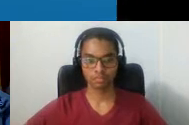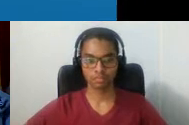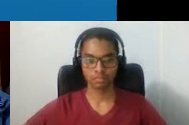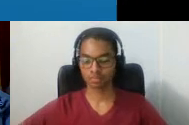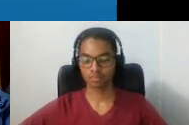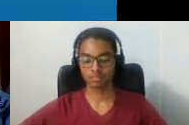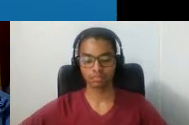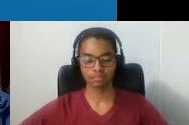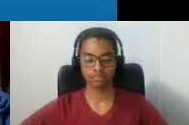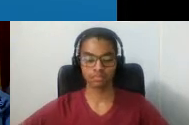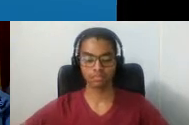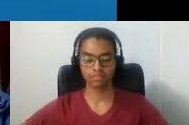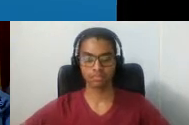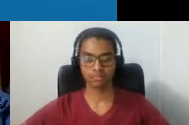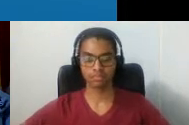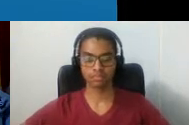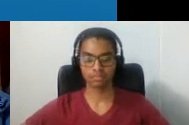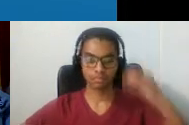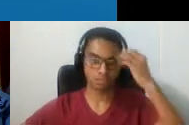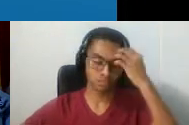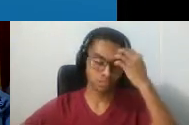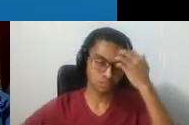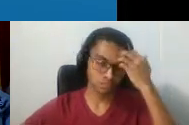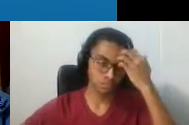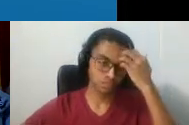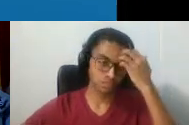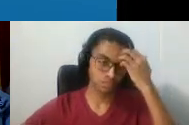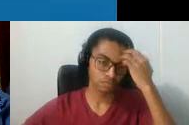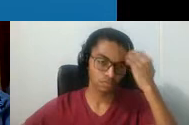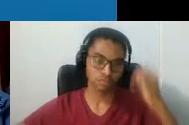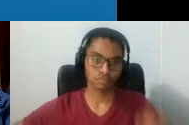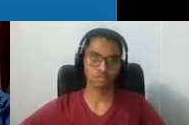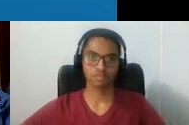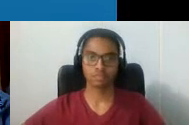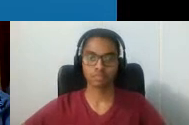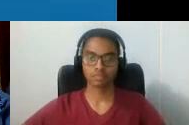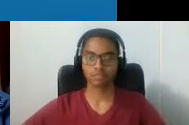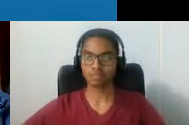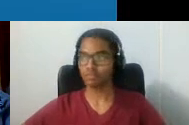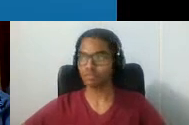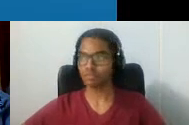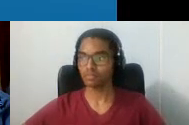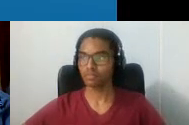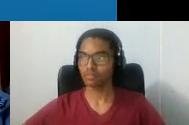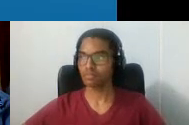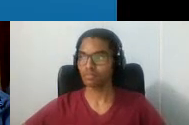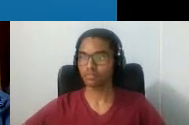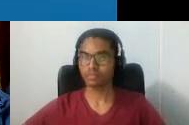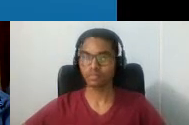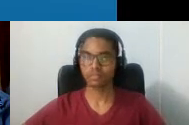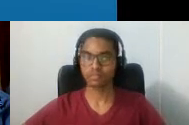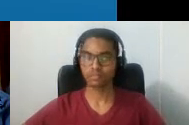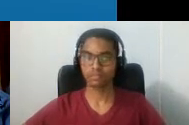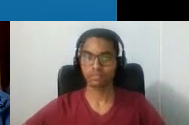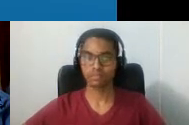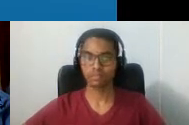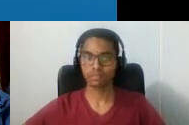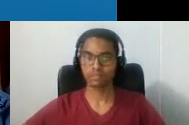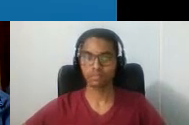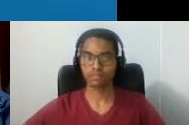que o oxigênio não continua penetrando. Se você pega um aço comum, ele começa a